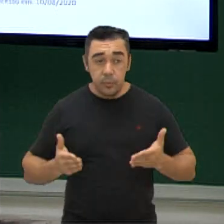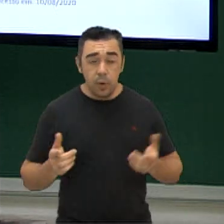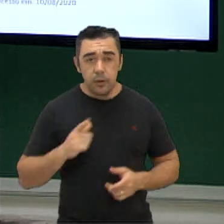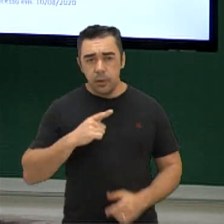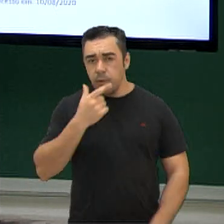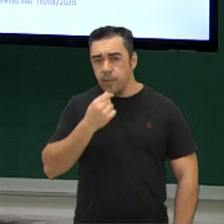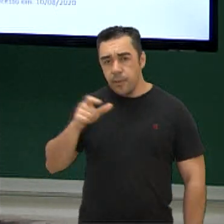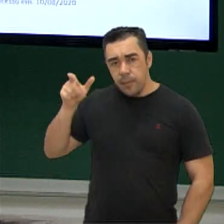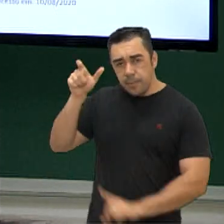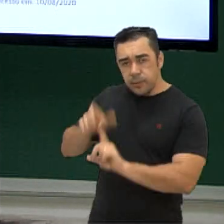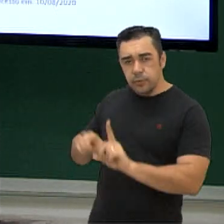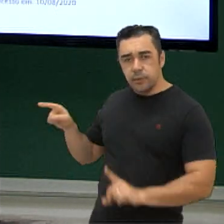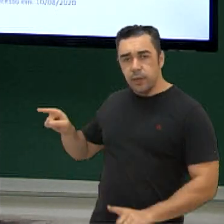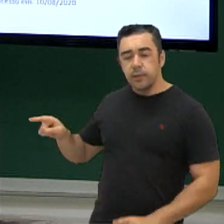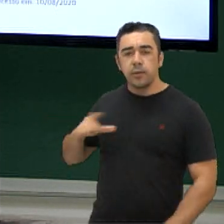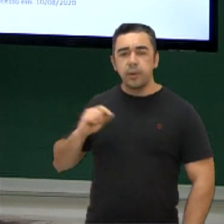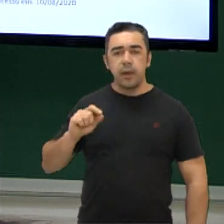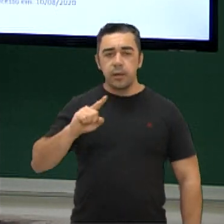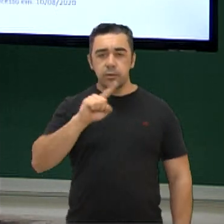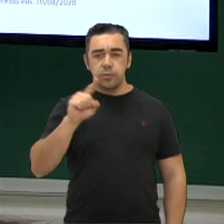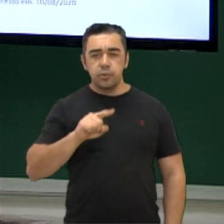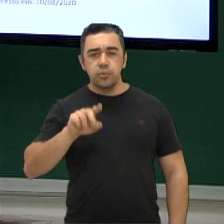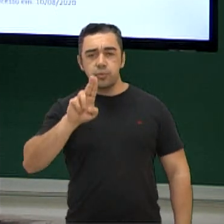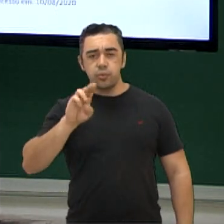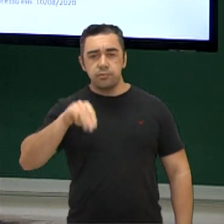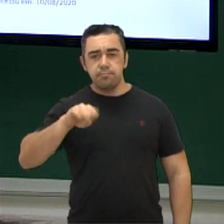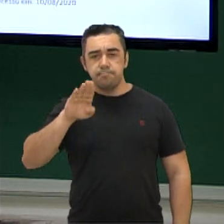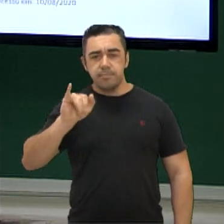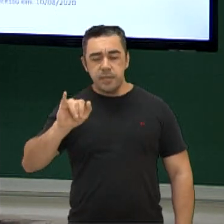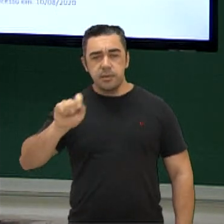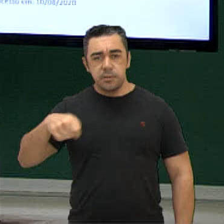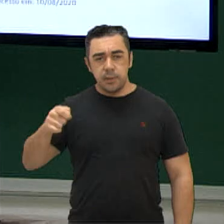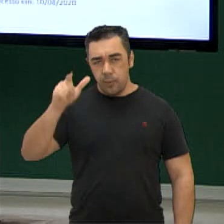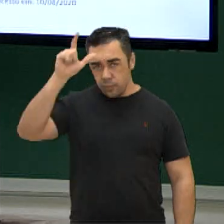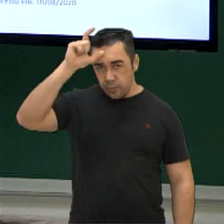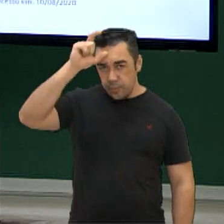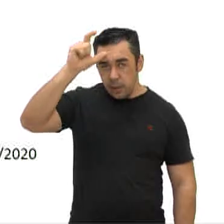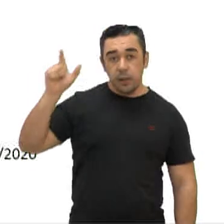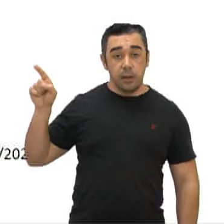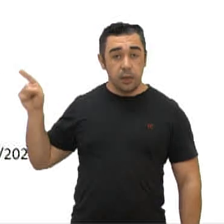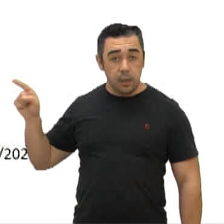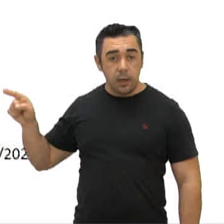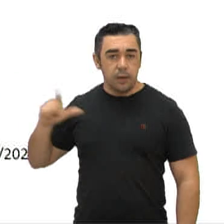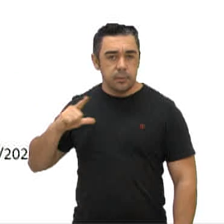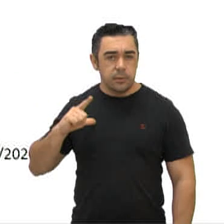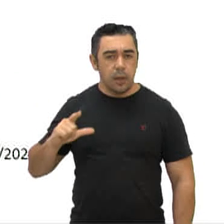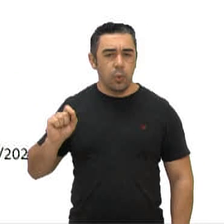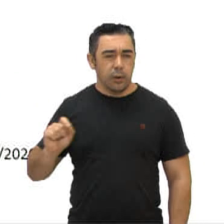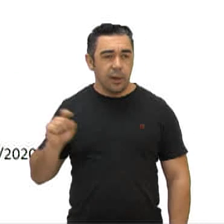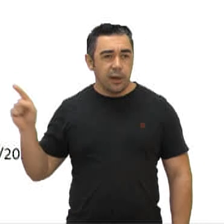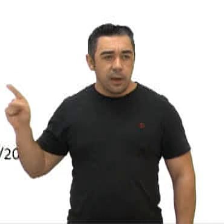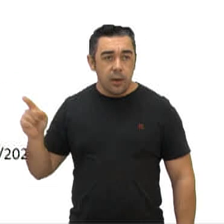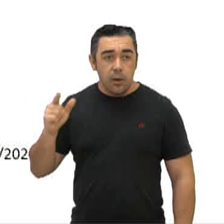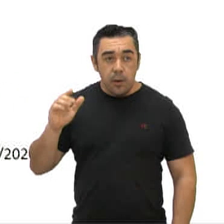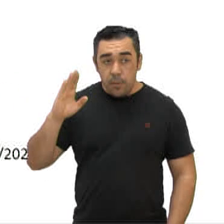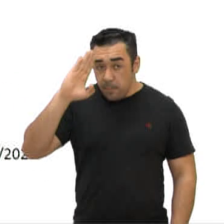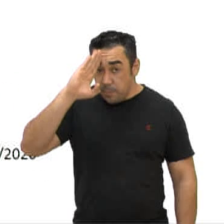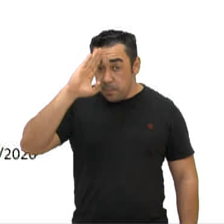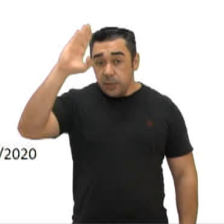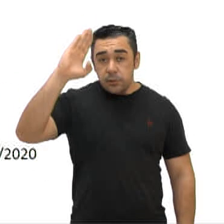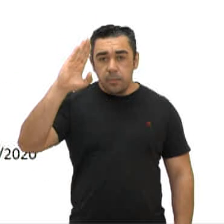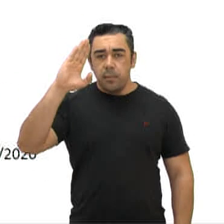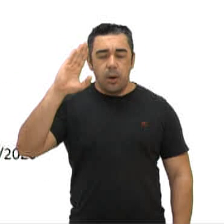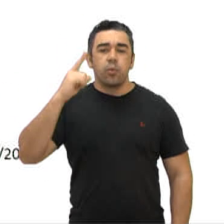vocês a figura do Zumbi dos Palmares, essa importante figura da história do Brasil. O Zumbi dos Palmares, ele foi o maior